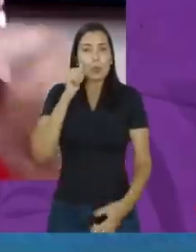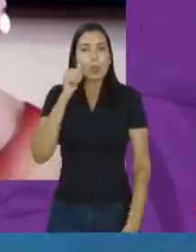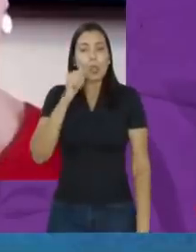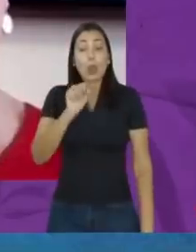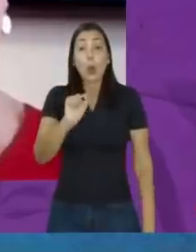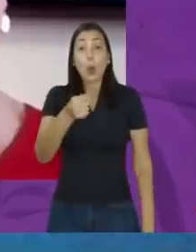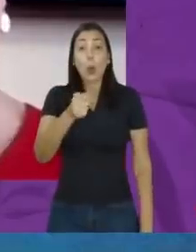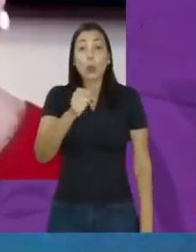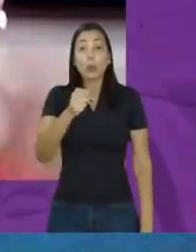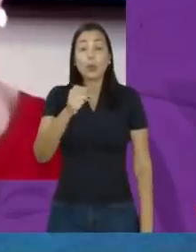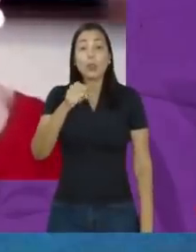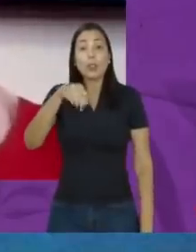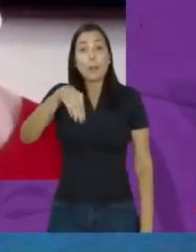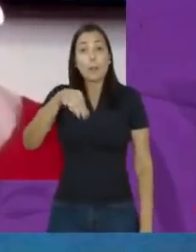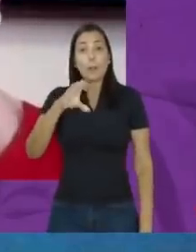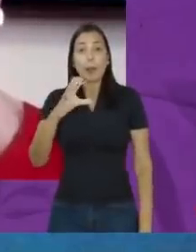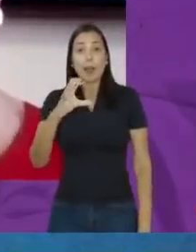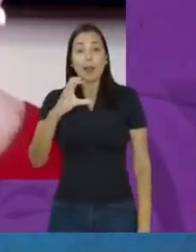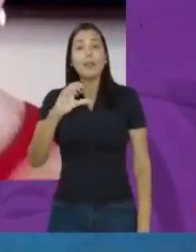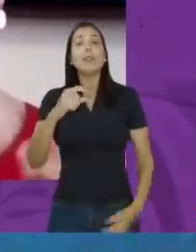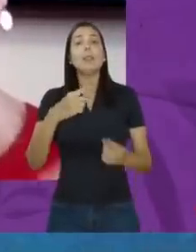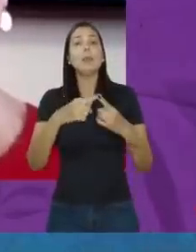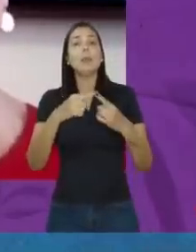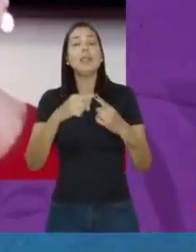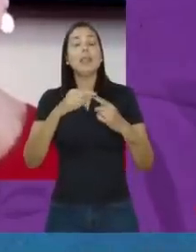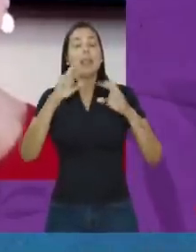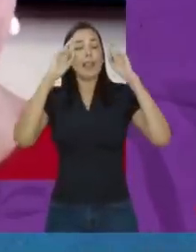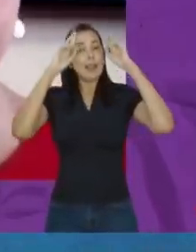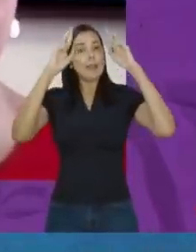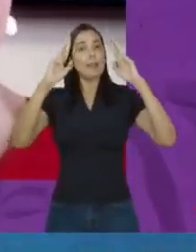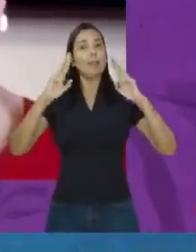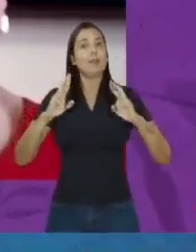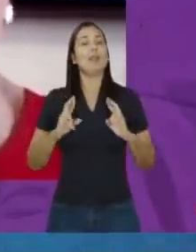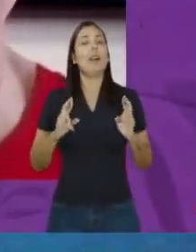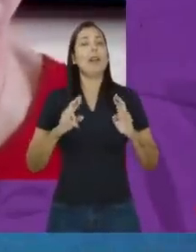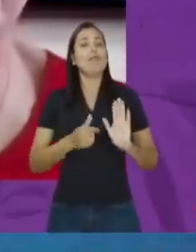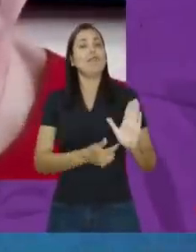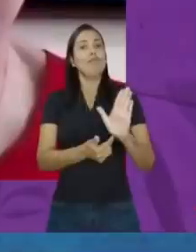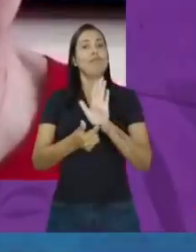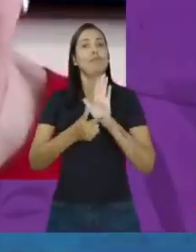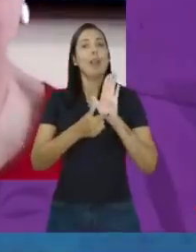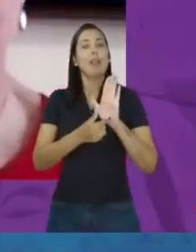março, porque é a dupla moral aparecendo assim,